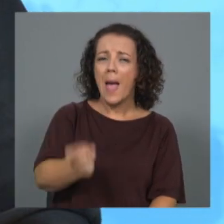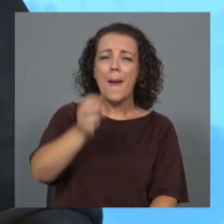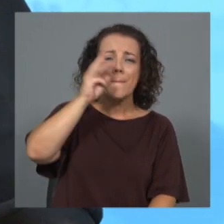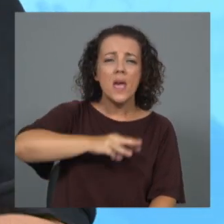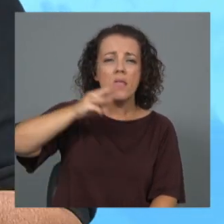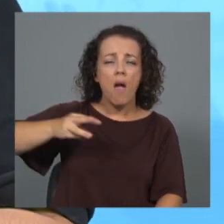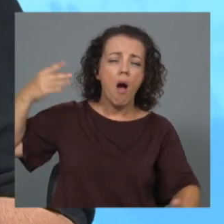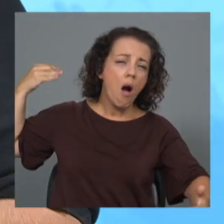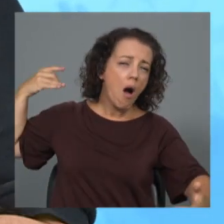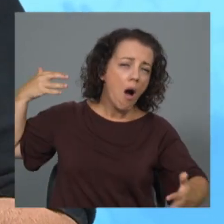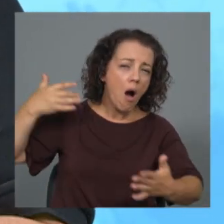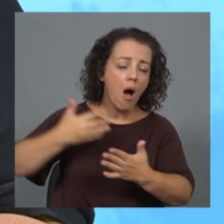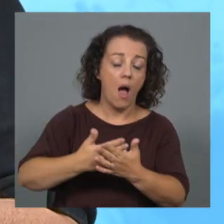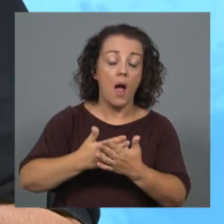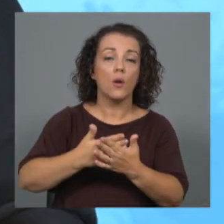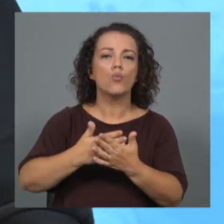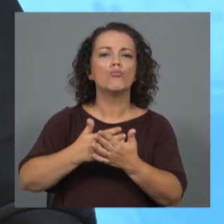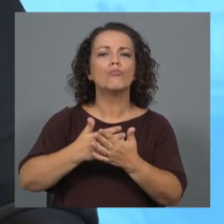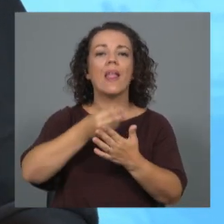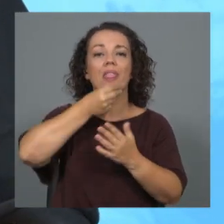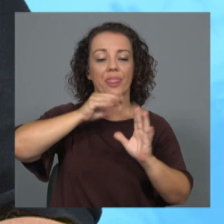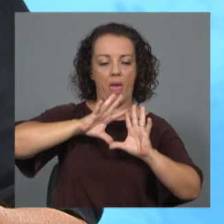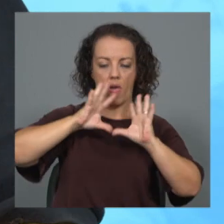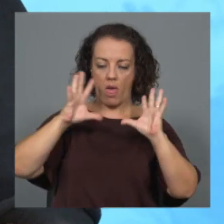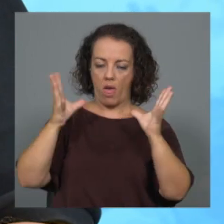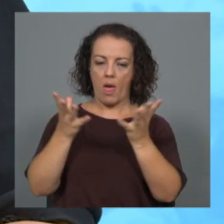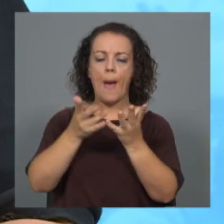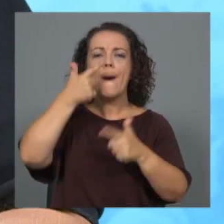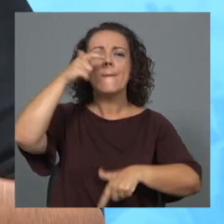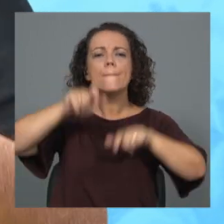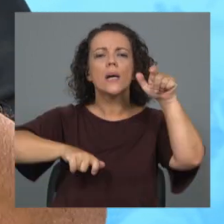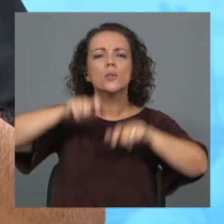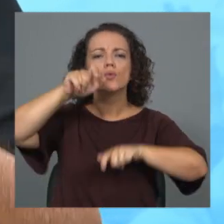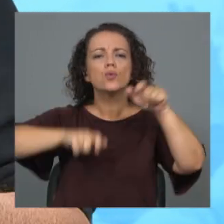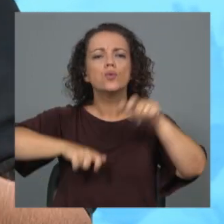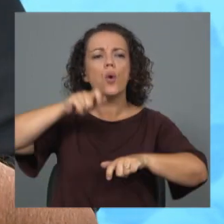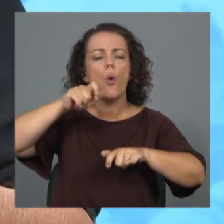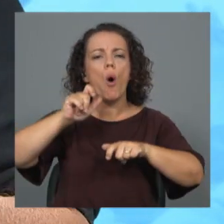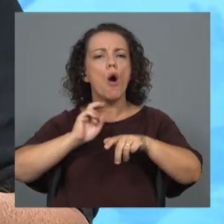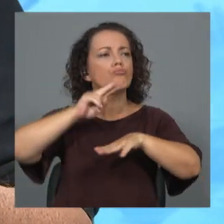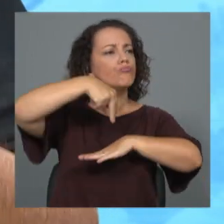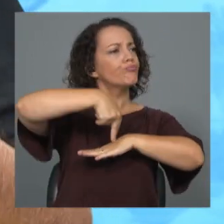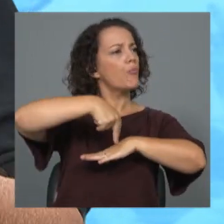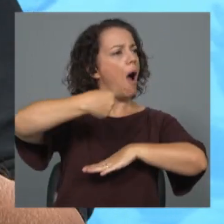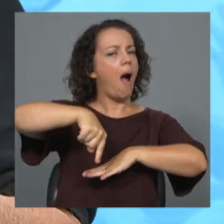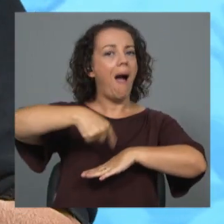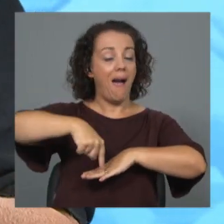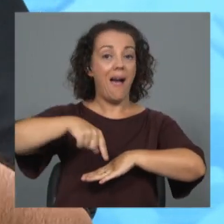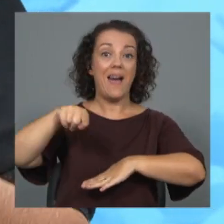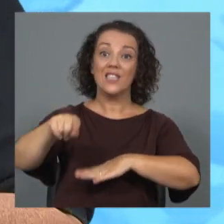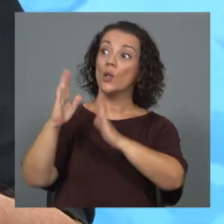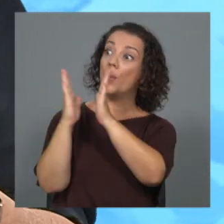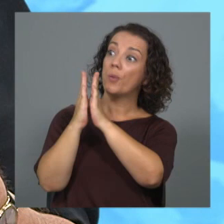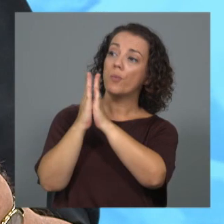anos, desde que há seres humanos sobre a Terra, que o fenómeno religioso, o dado religioso,